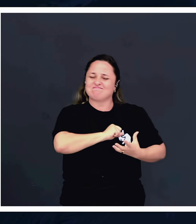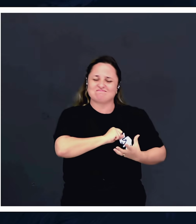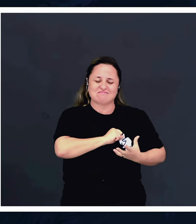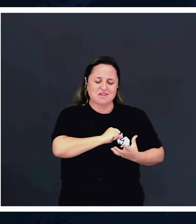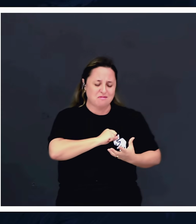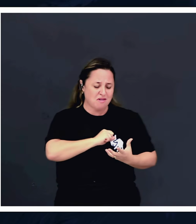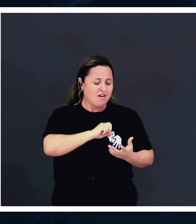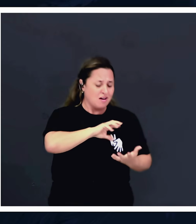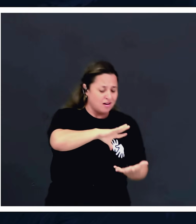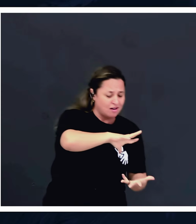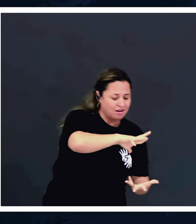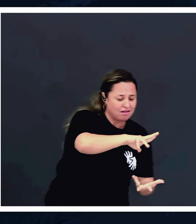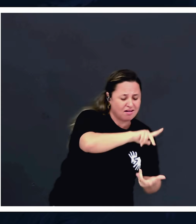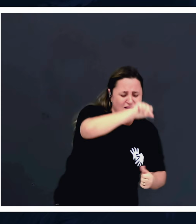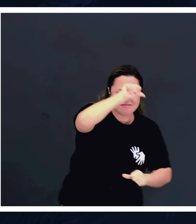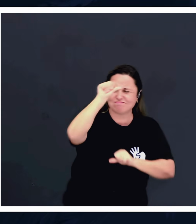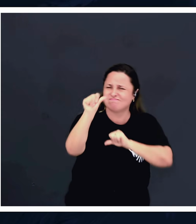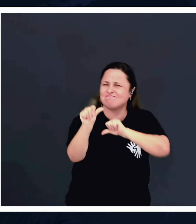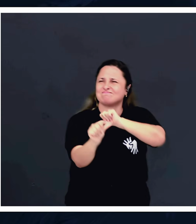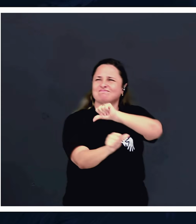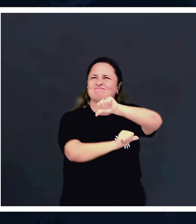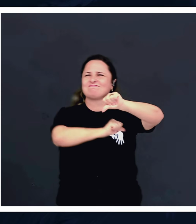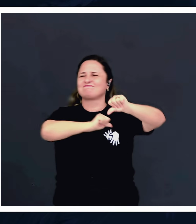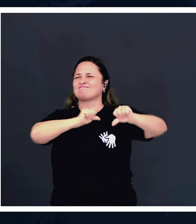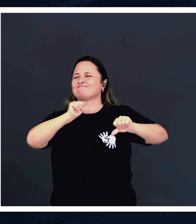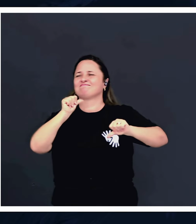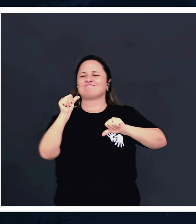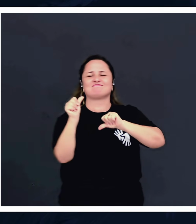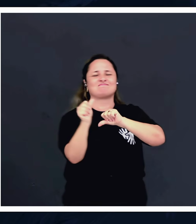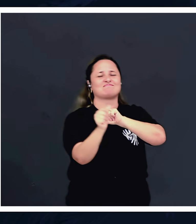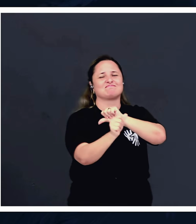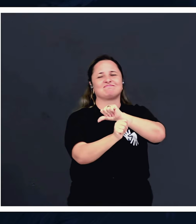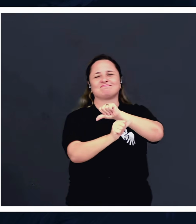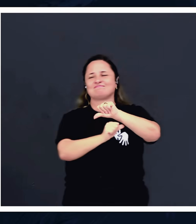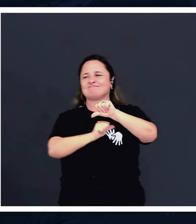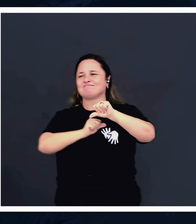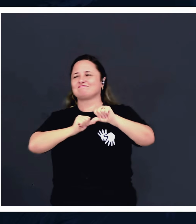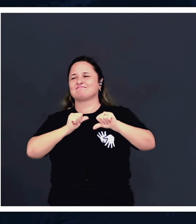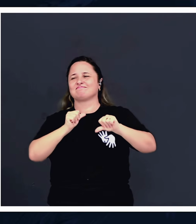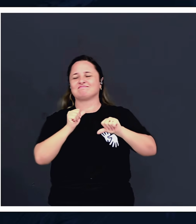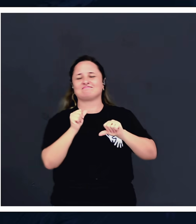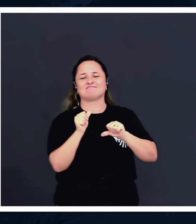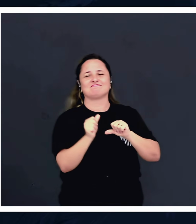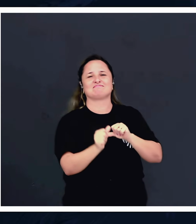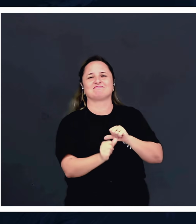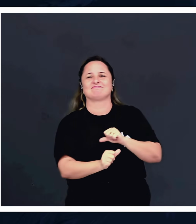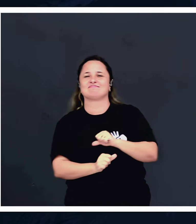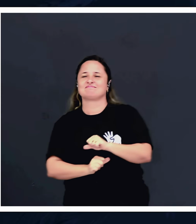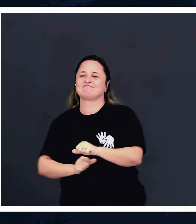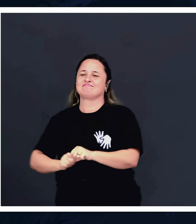do amor que faz mudar o mundo.